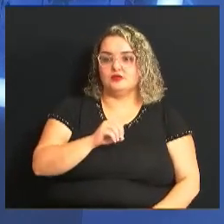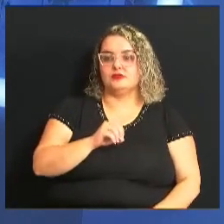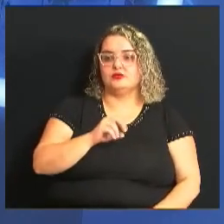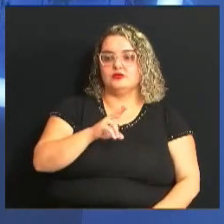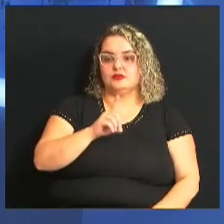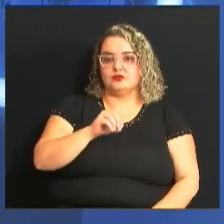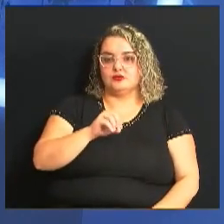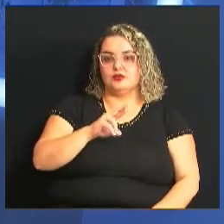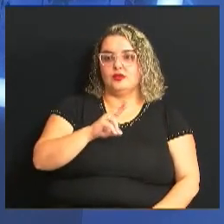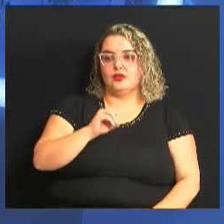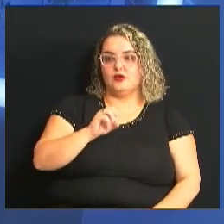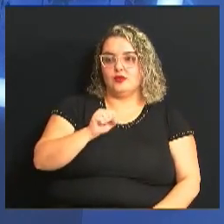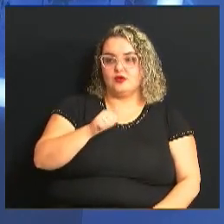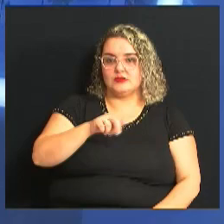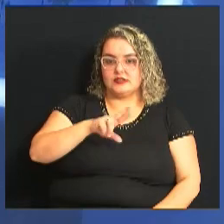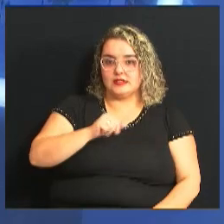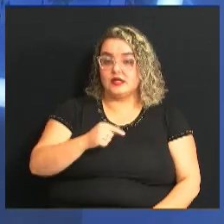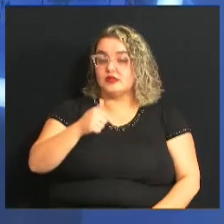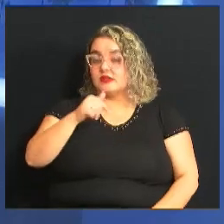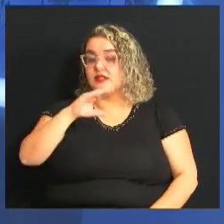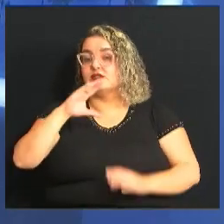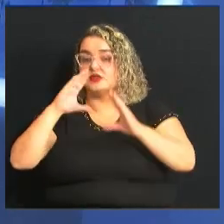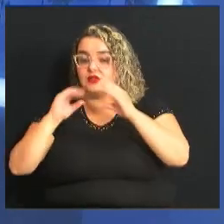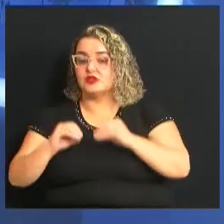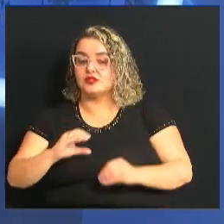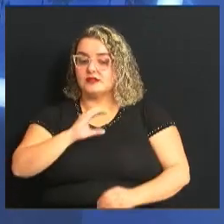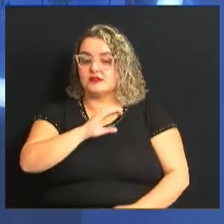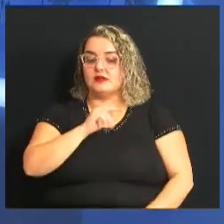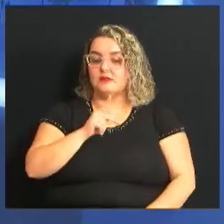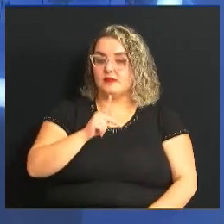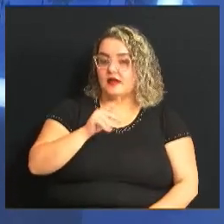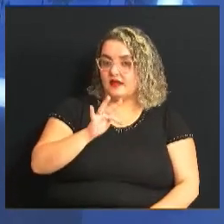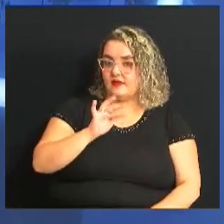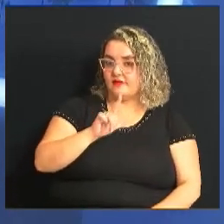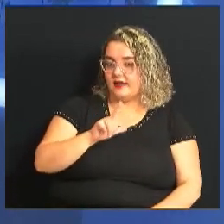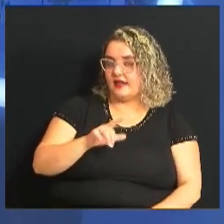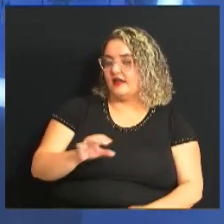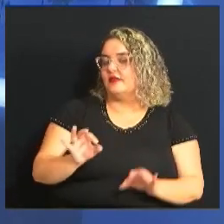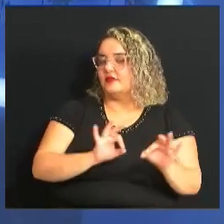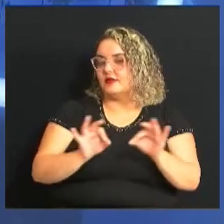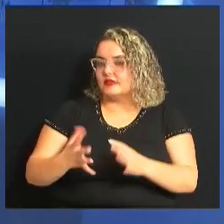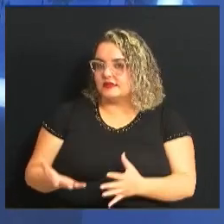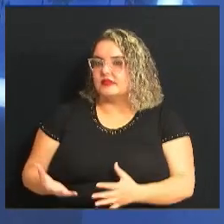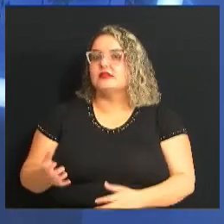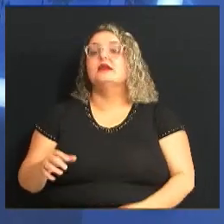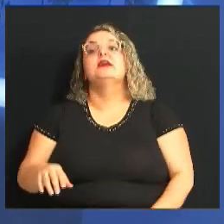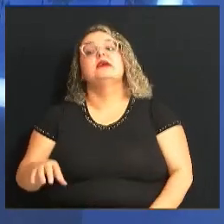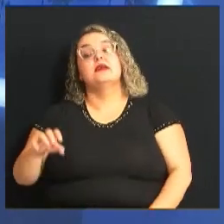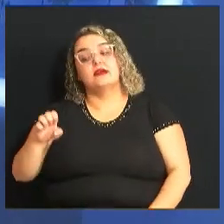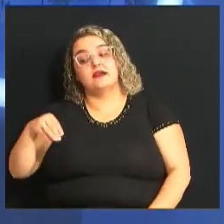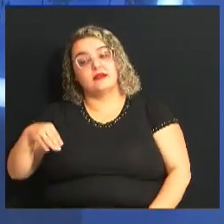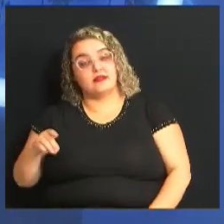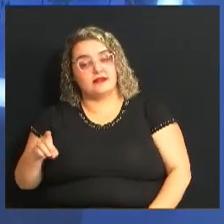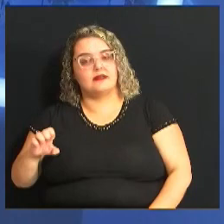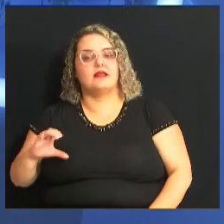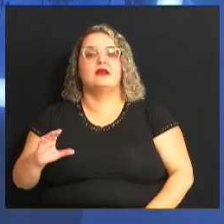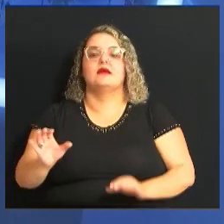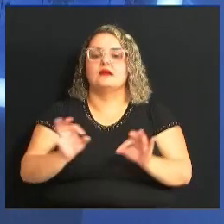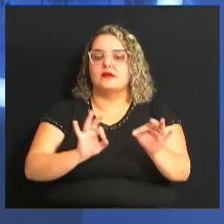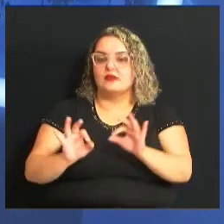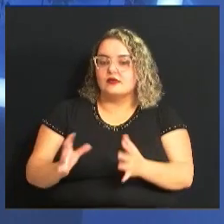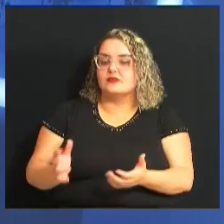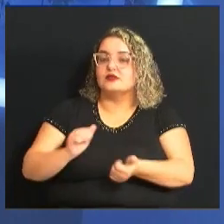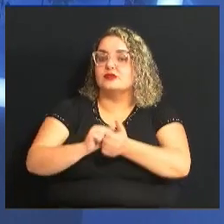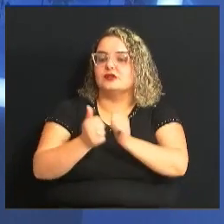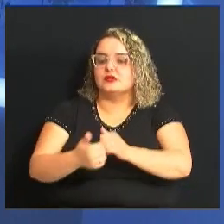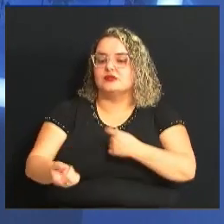das 7 horas da noite. Por isso, a INDEC já prepara todo um esquema de operação ali no trânsito. Atenção, haverá a